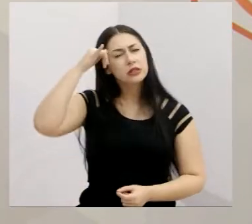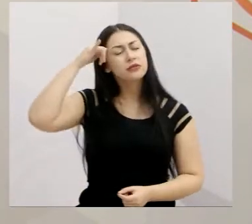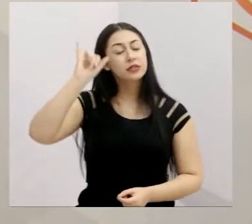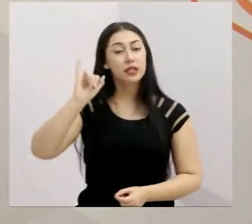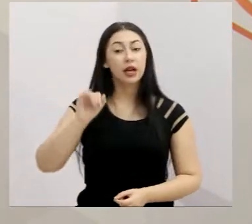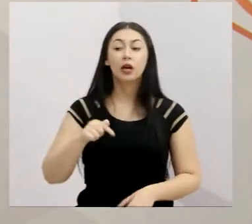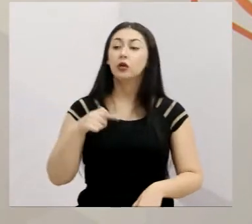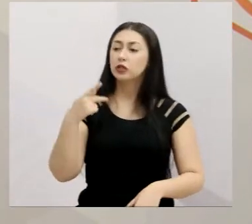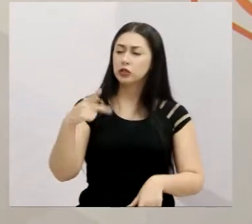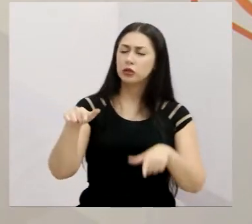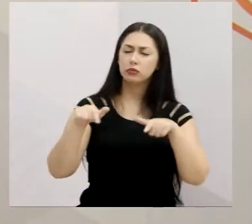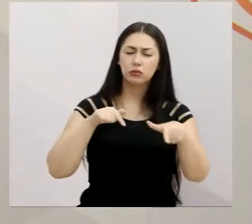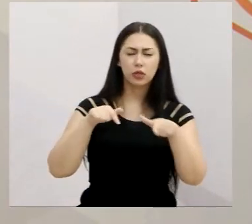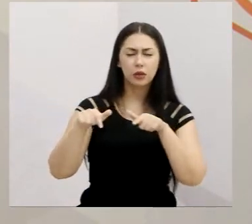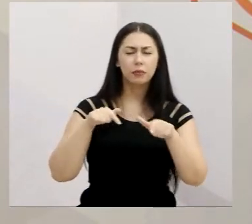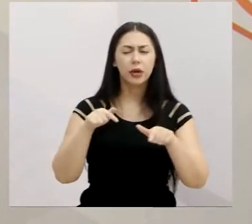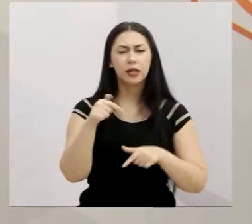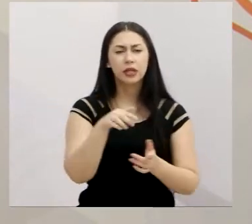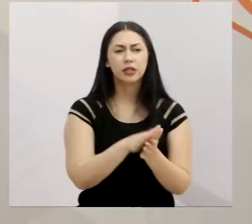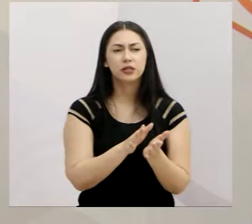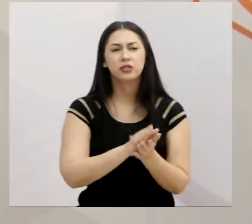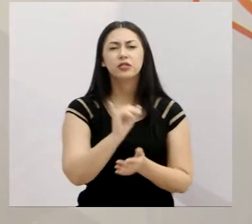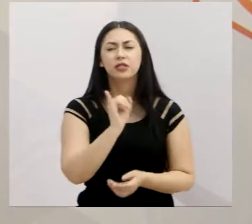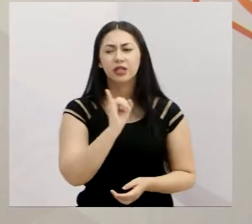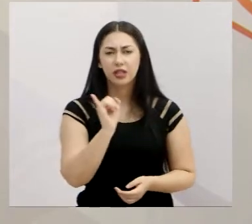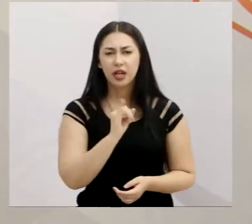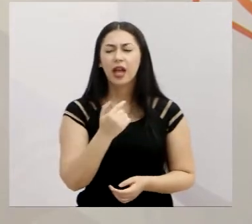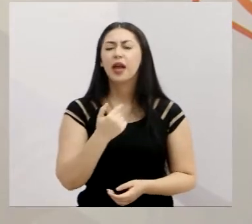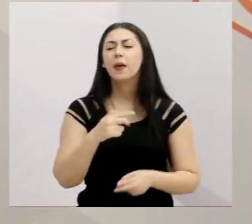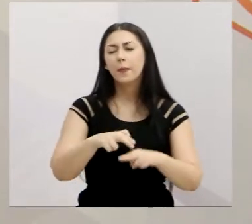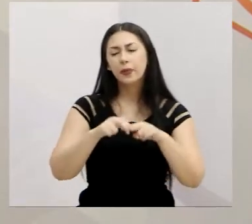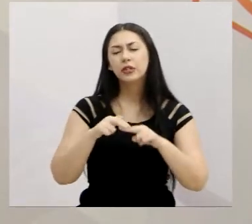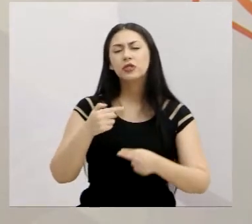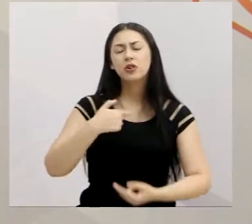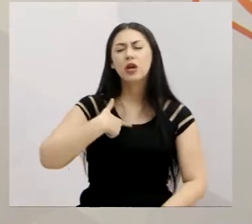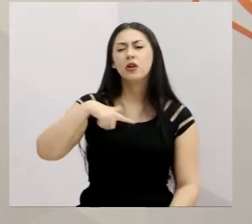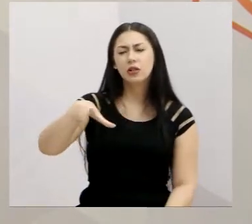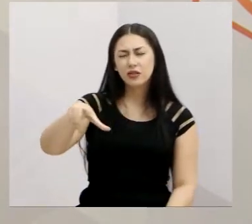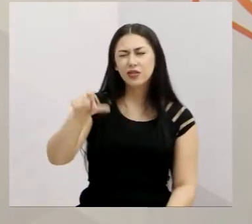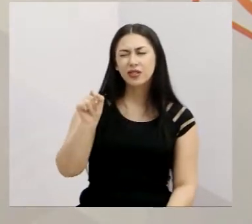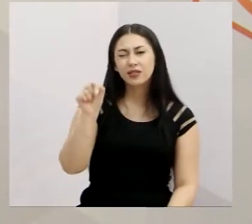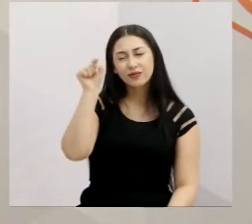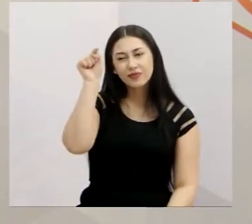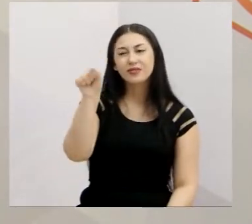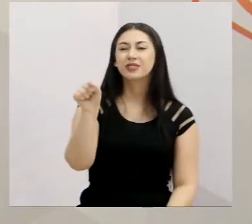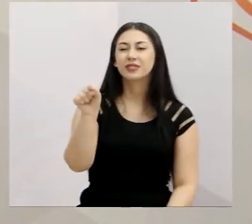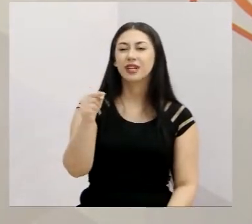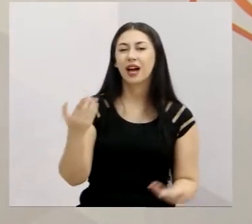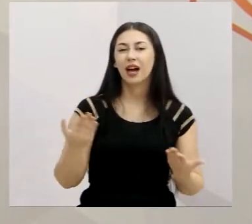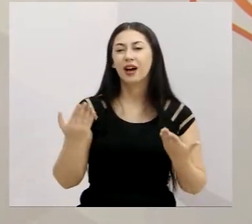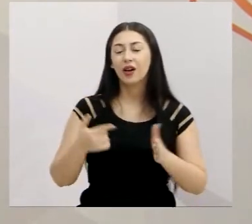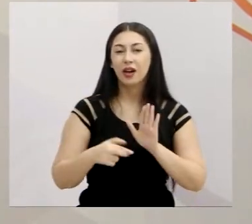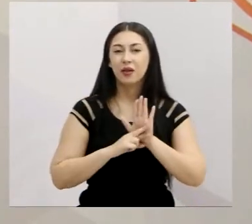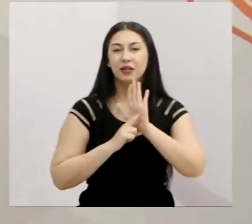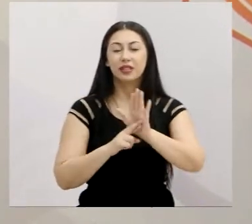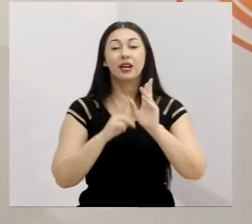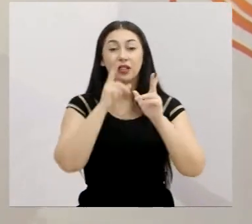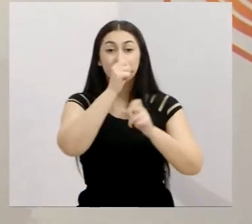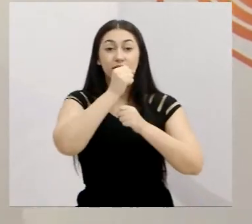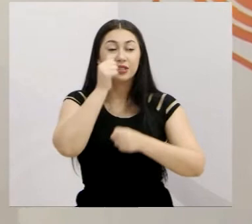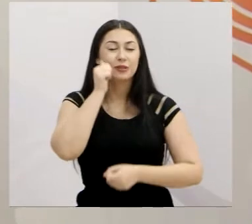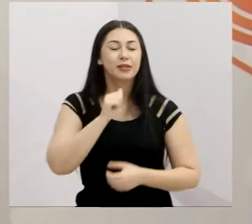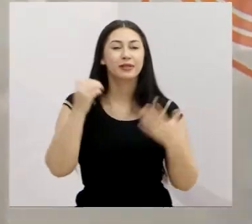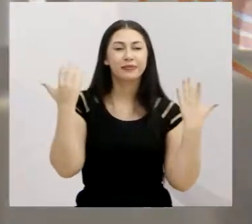o trabalho que você faz na nossa comunidade que fez esse Vereador Roninho escolher você para ser essa força da mulher